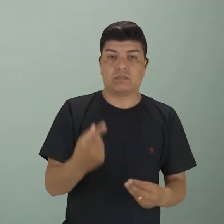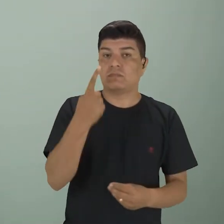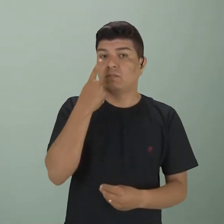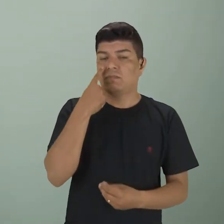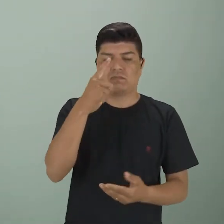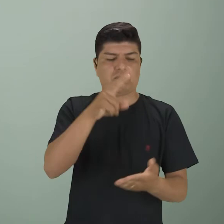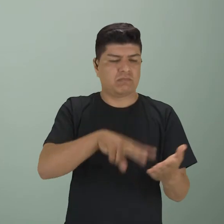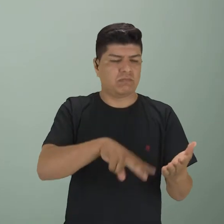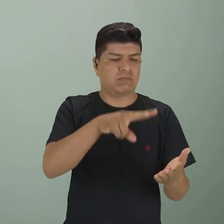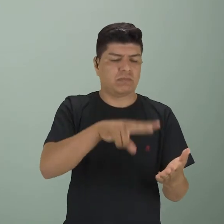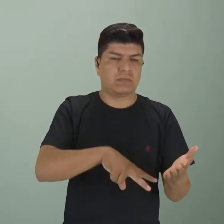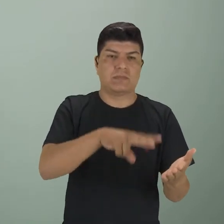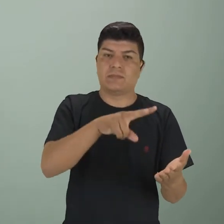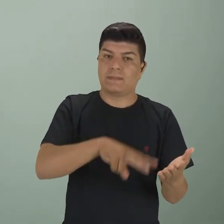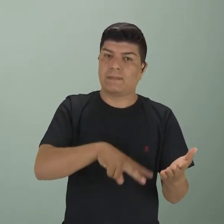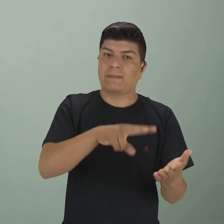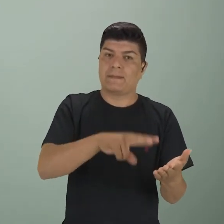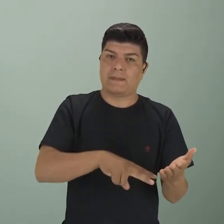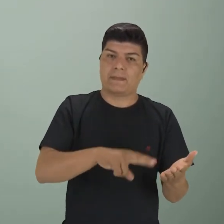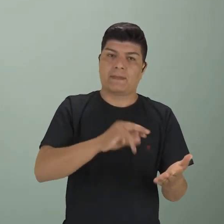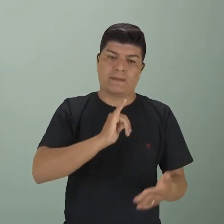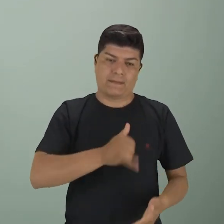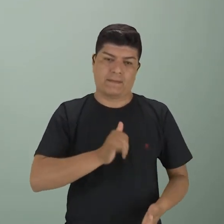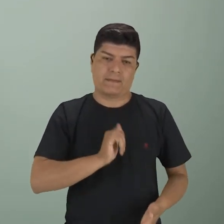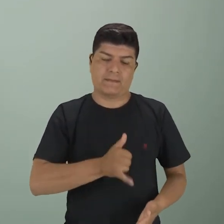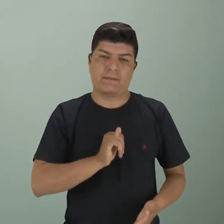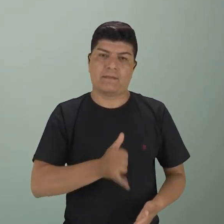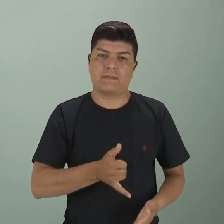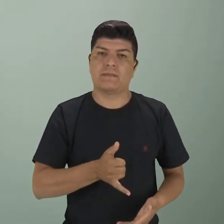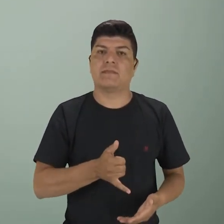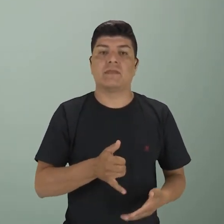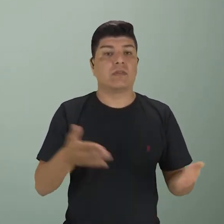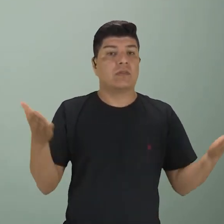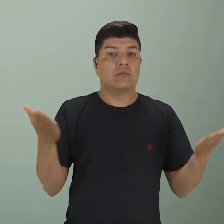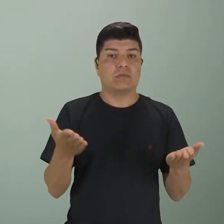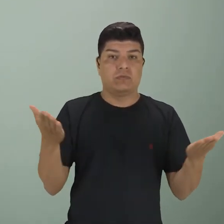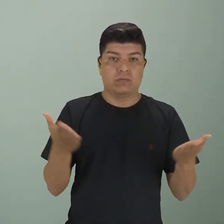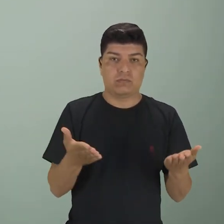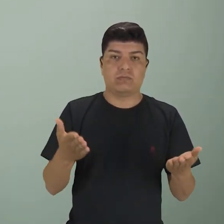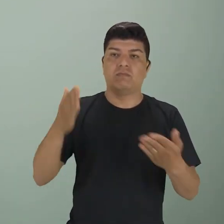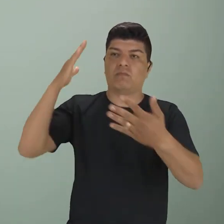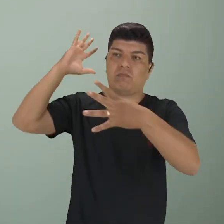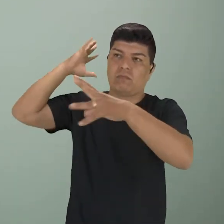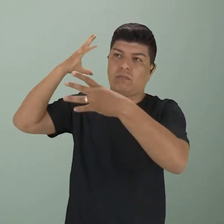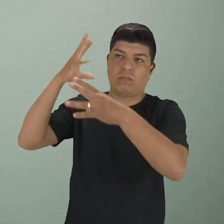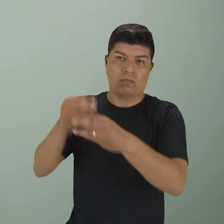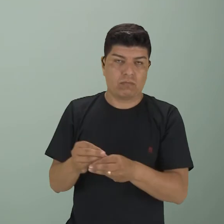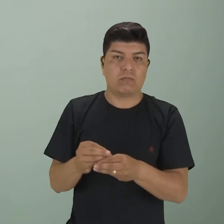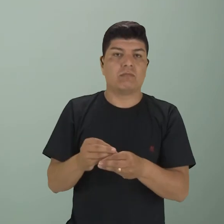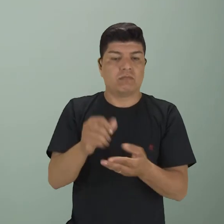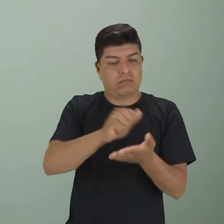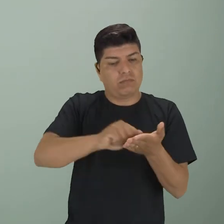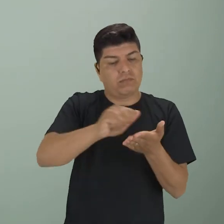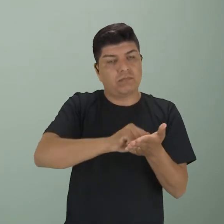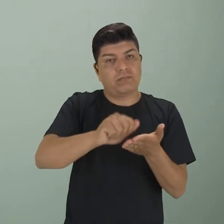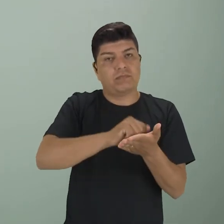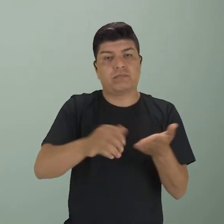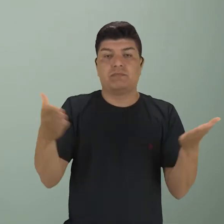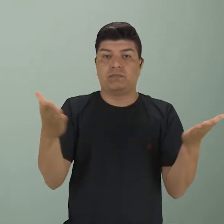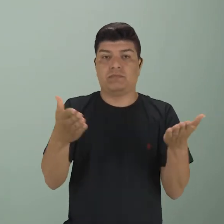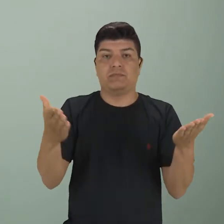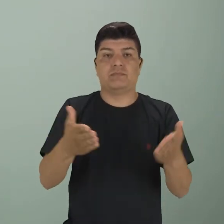visto, lido, colocado naquelas narrativas de outrora, hoje ainda é resgatado pelos escritores